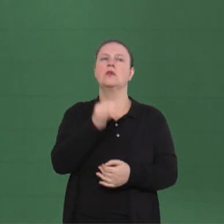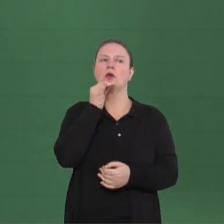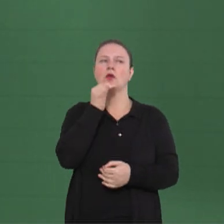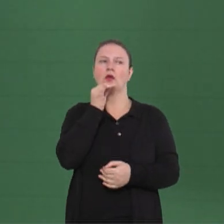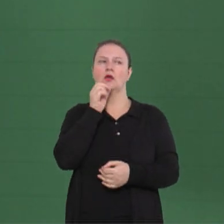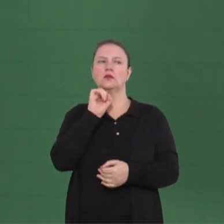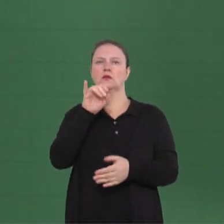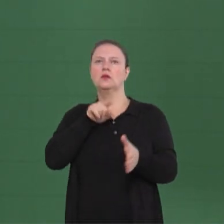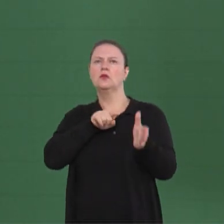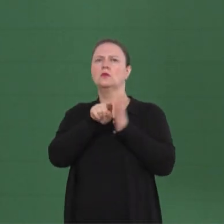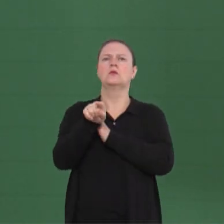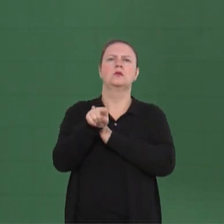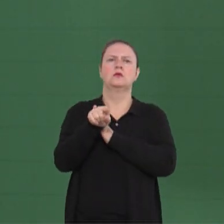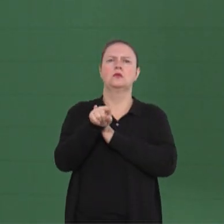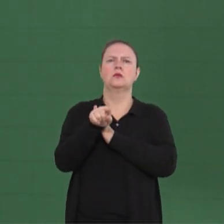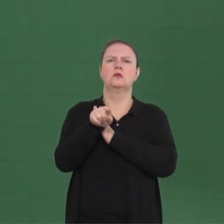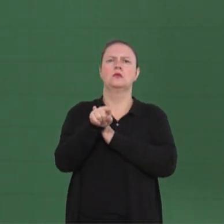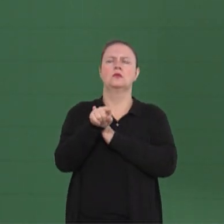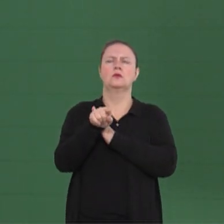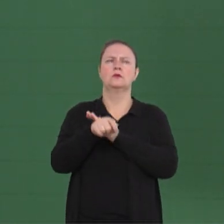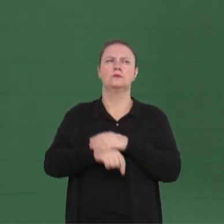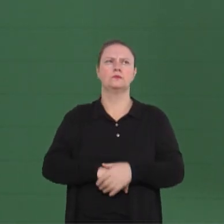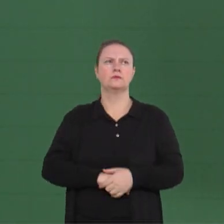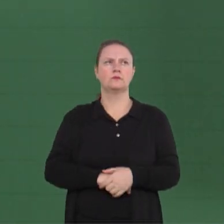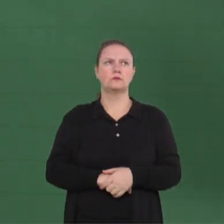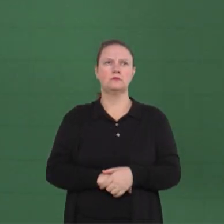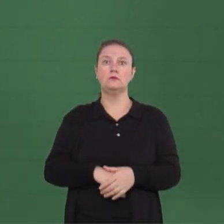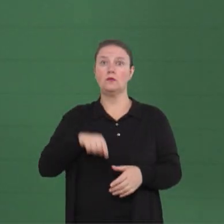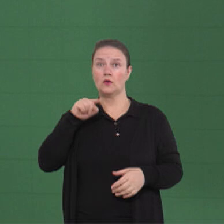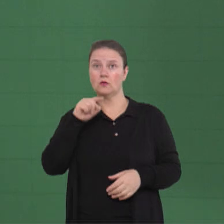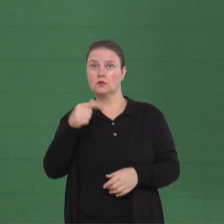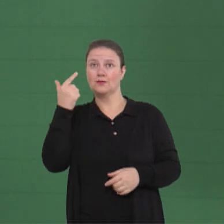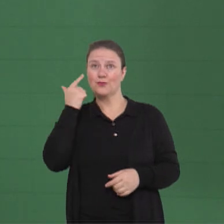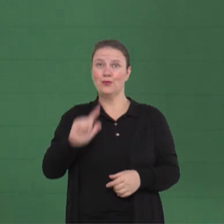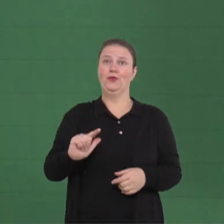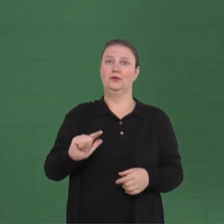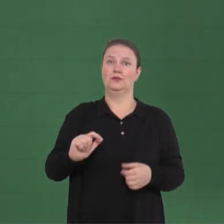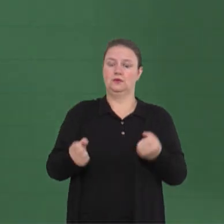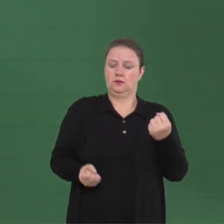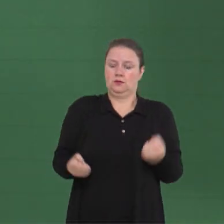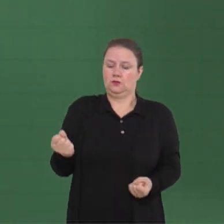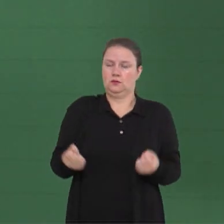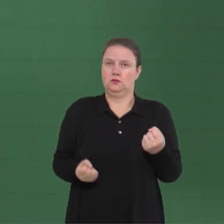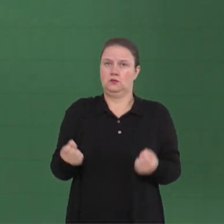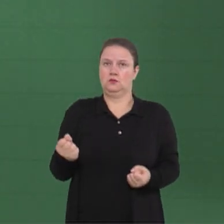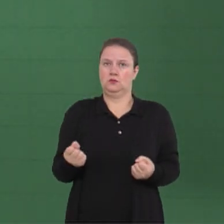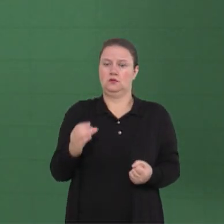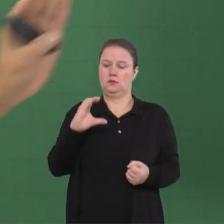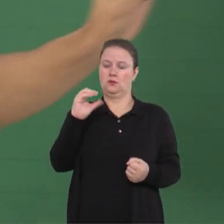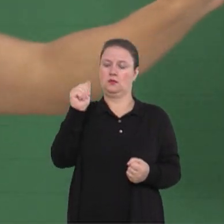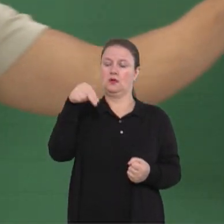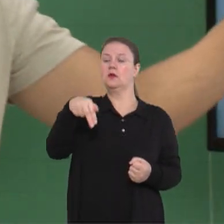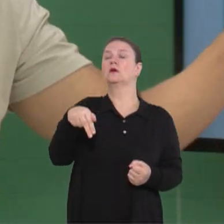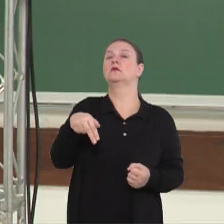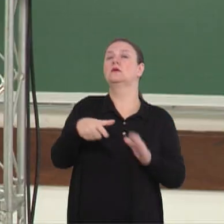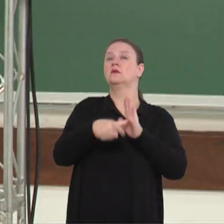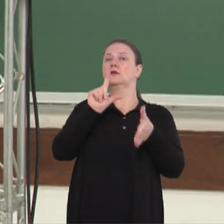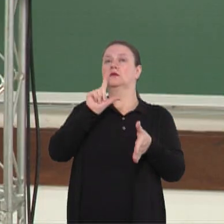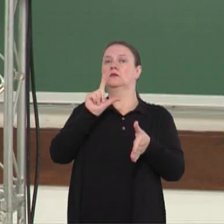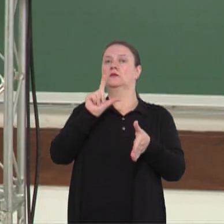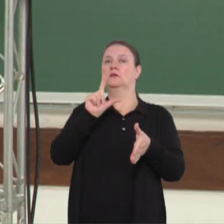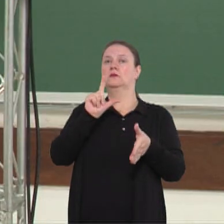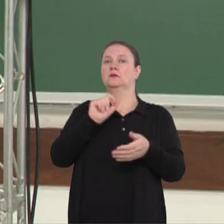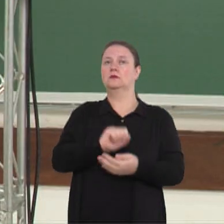assim i knew you drive você consegue dirigir o kennedy vem sempre na frente o